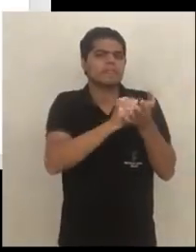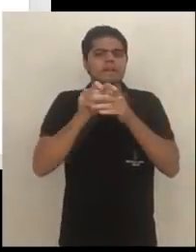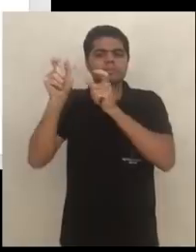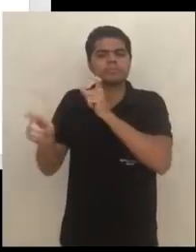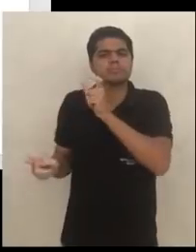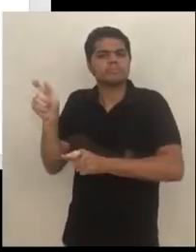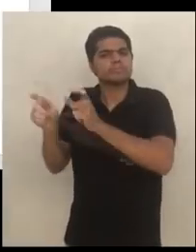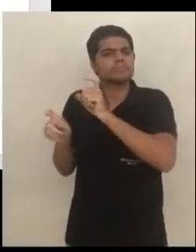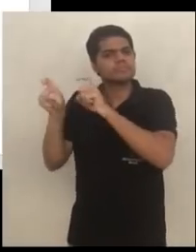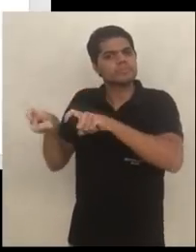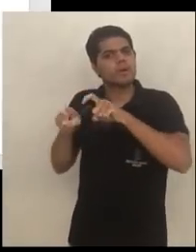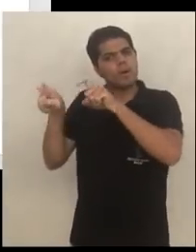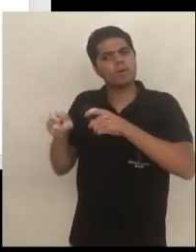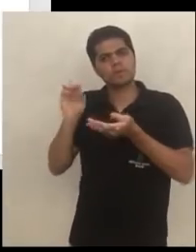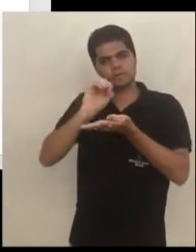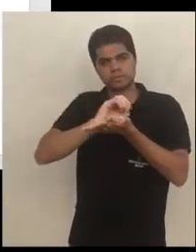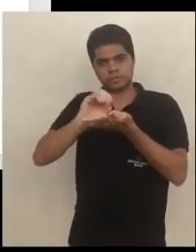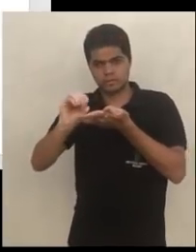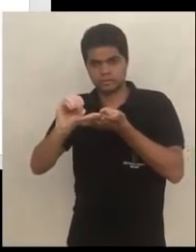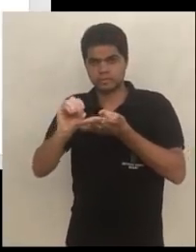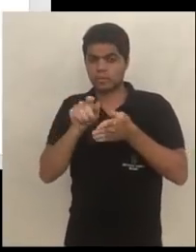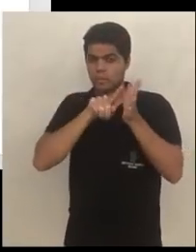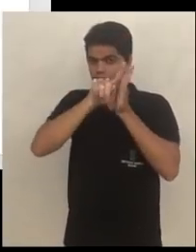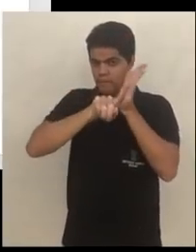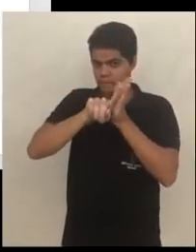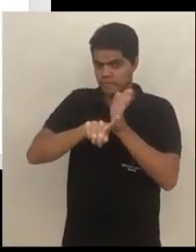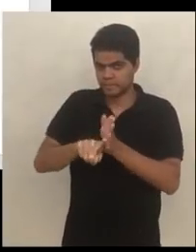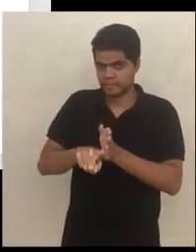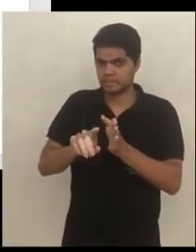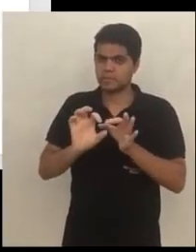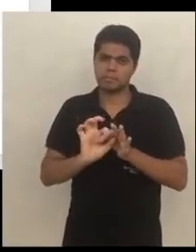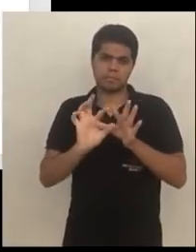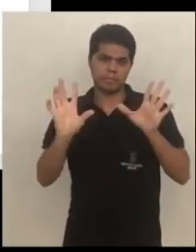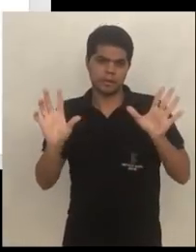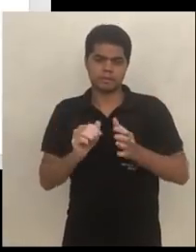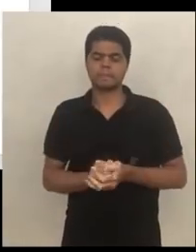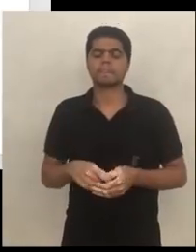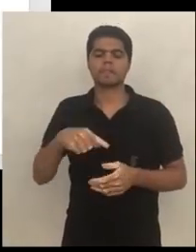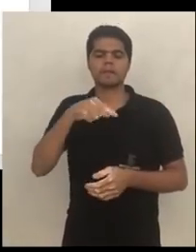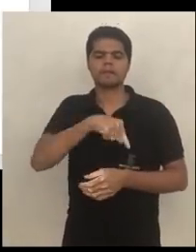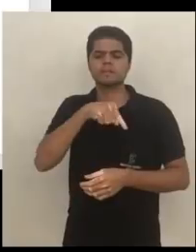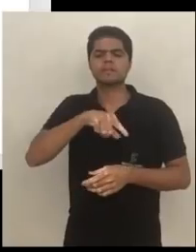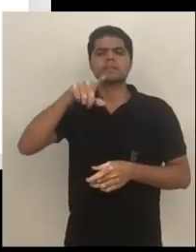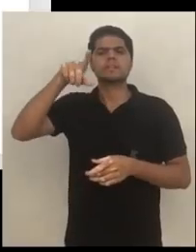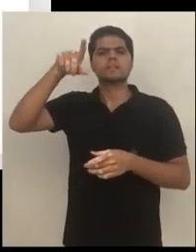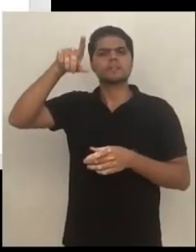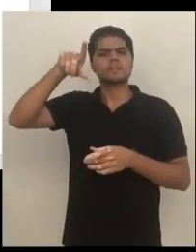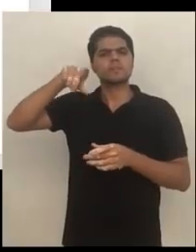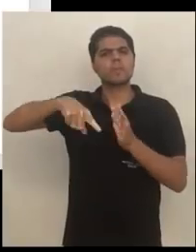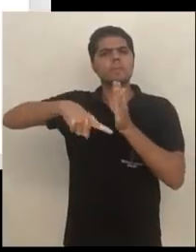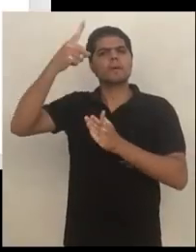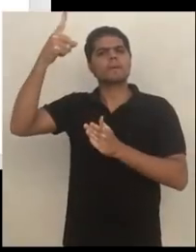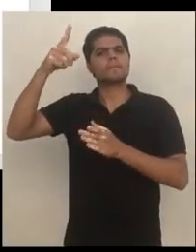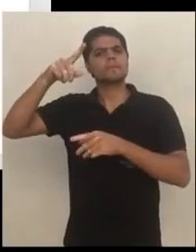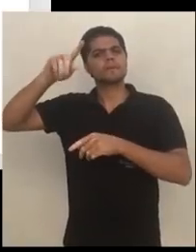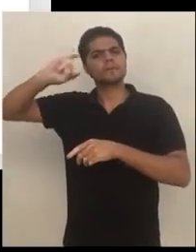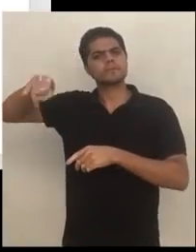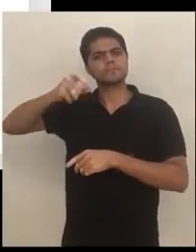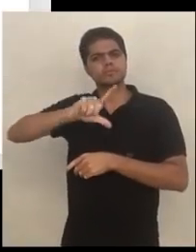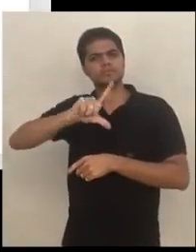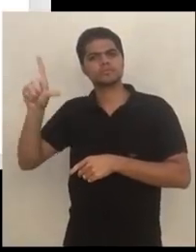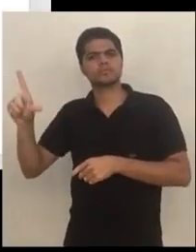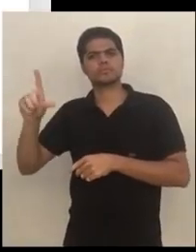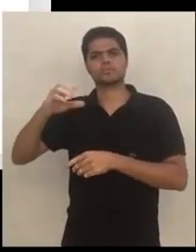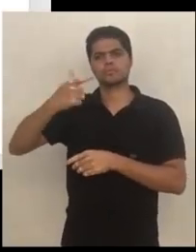foi publicado atualizado, desculpa, em 1º de julho de 2020. Então é a nova tabela